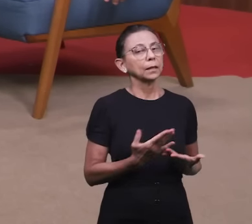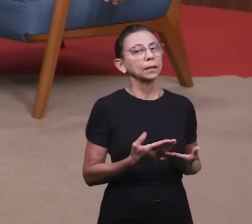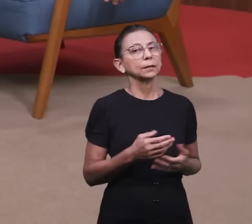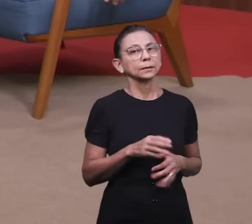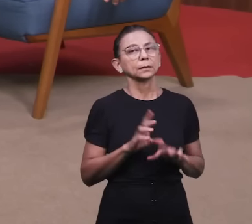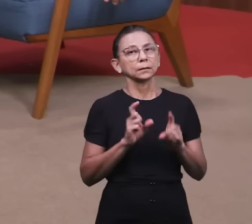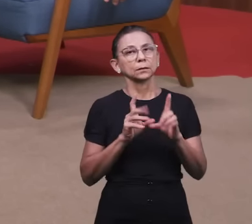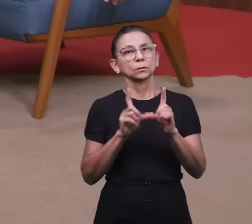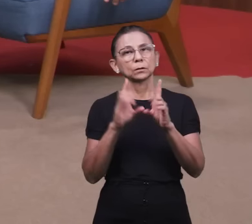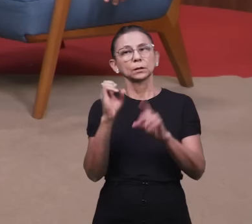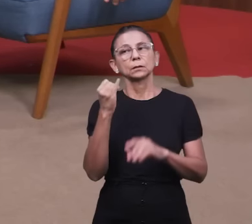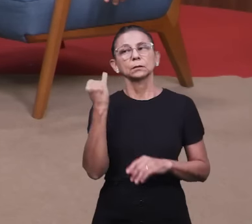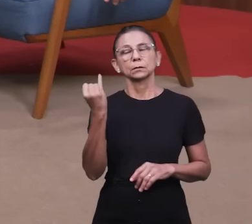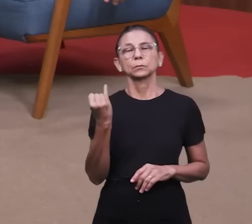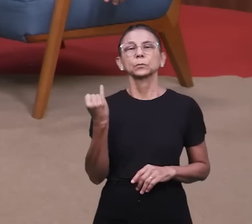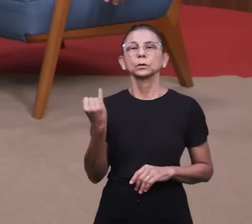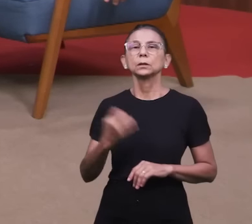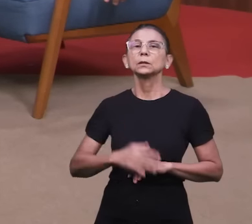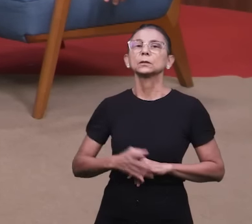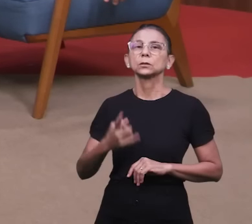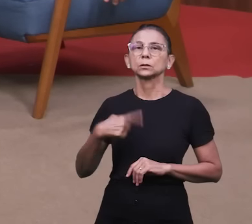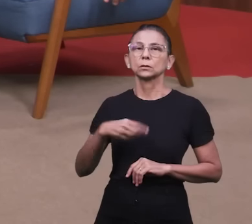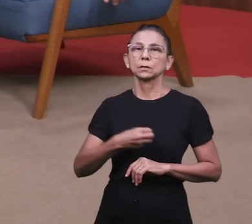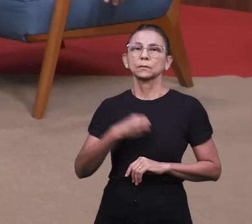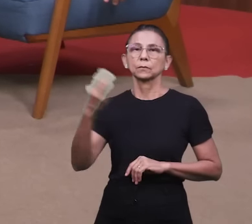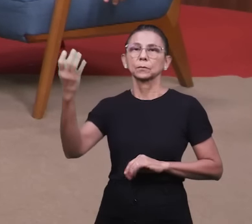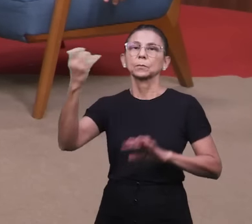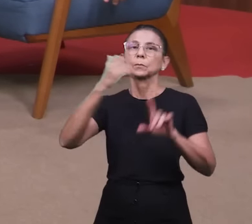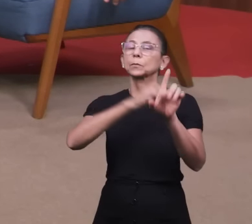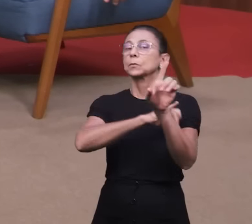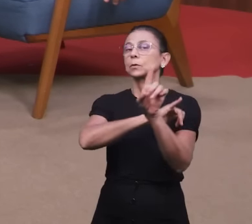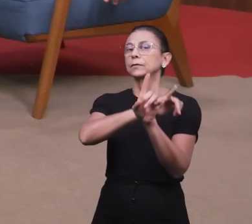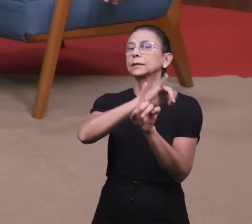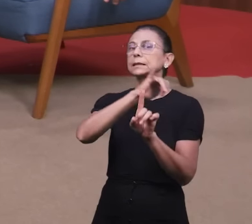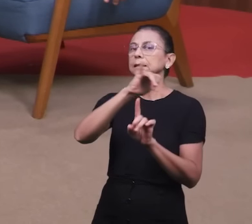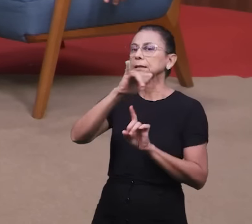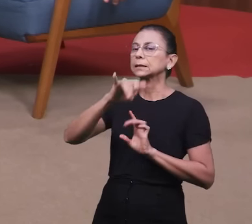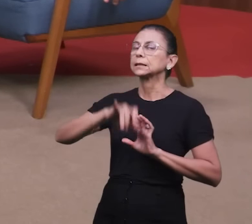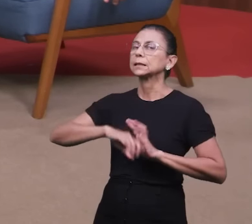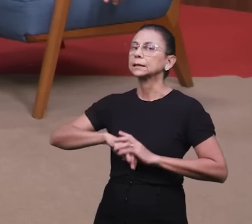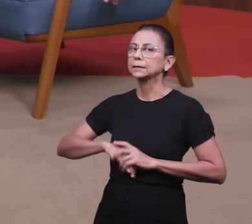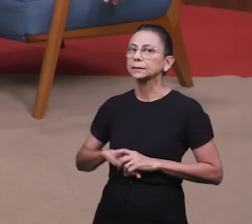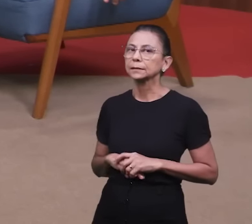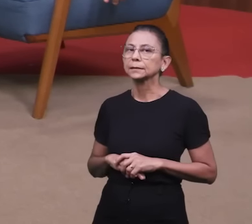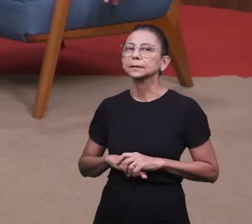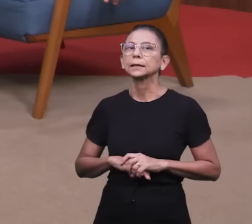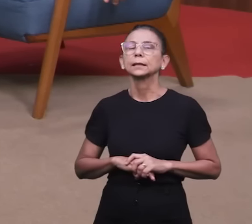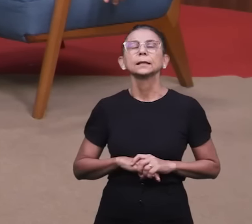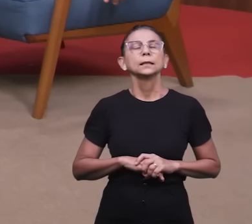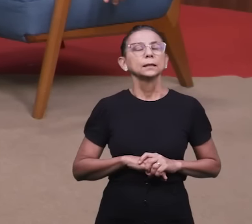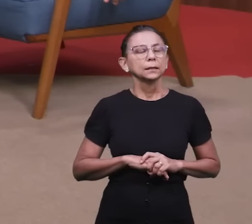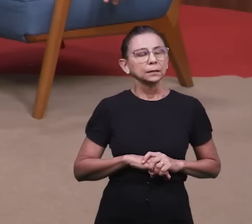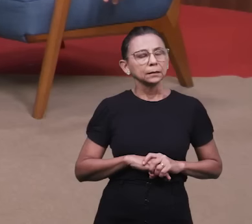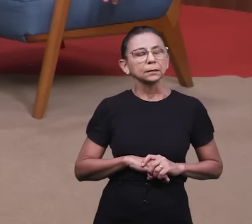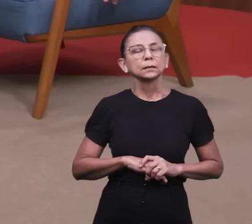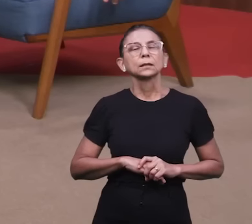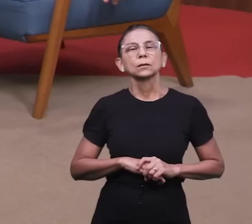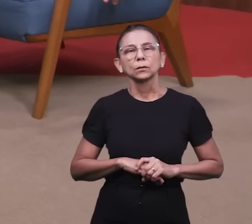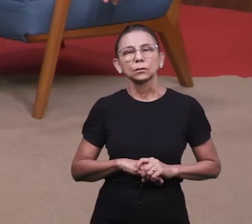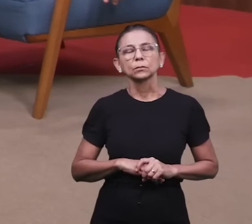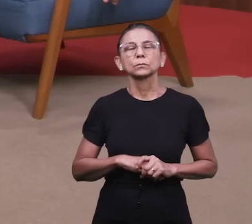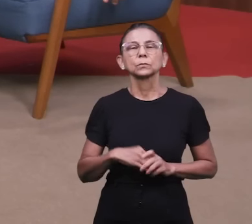importante para nós que vivemos o cumprimento das profecias né a palavra que muitos profetas desegeriam ver o que nós temos visto